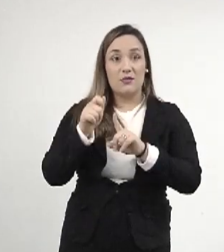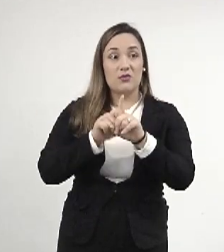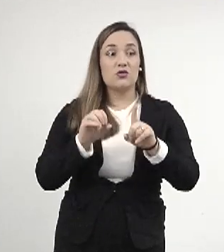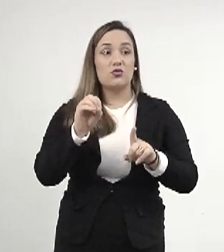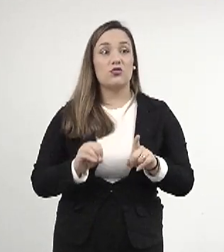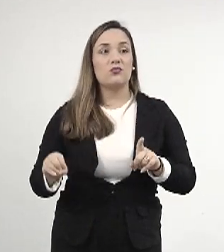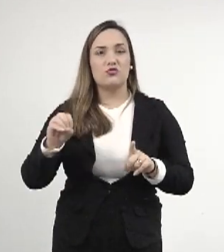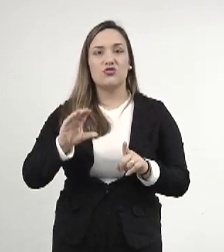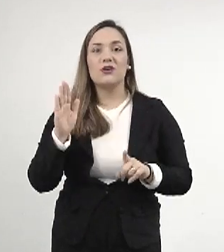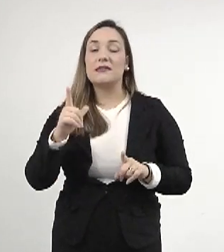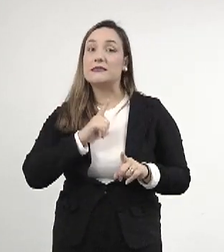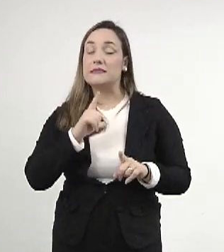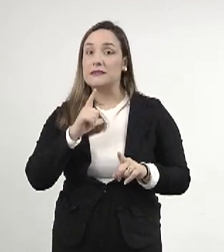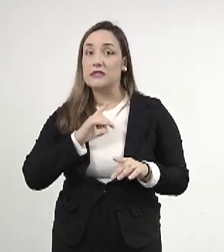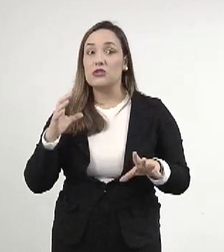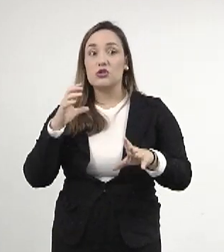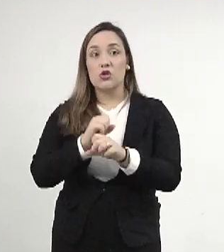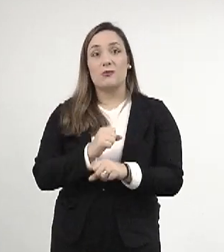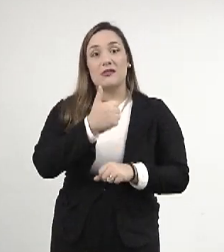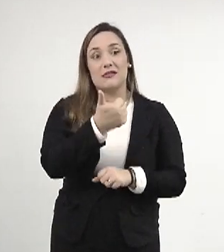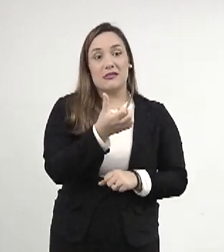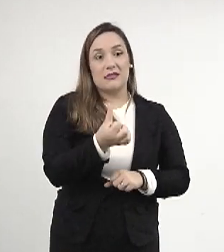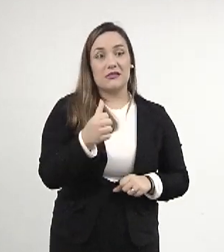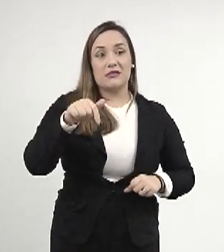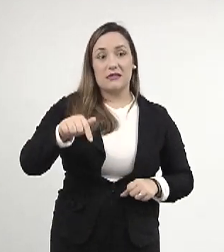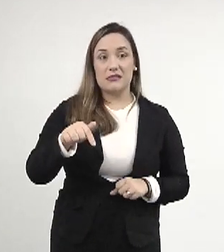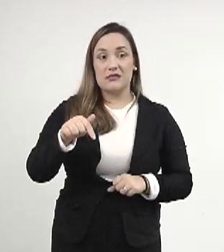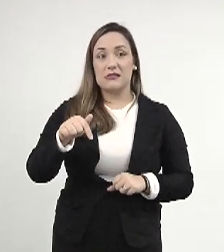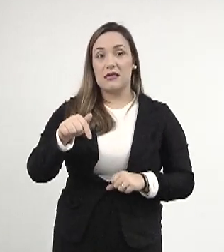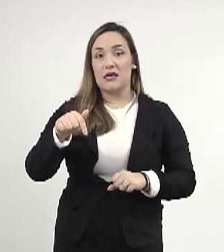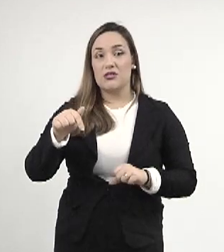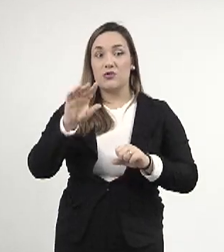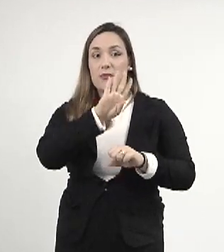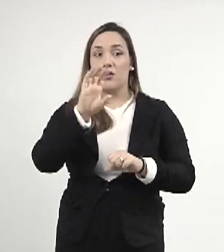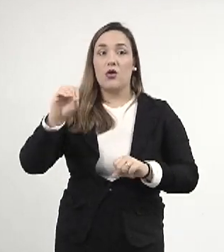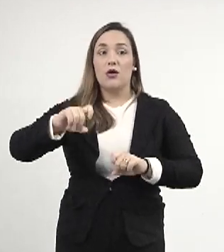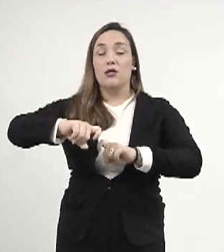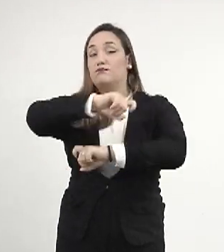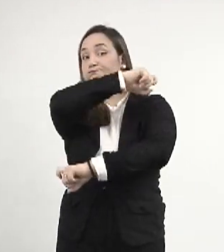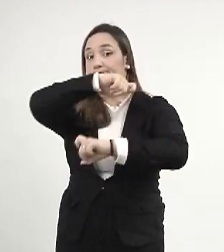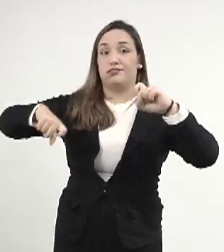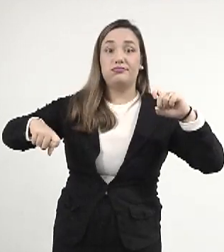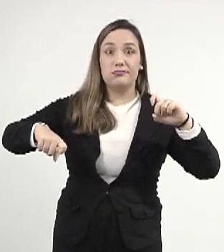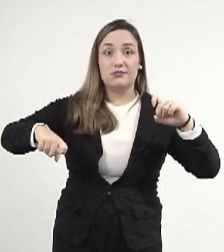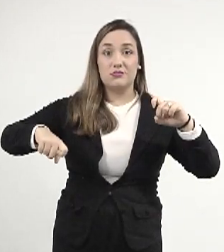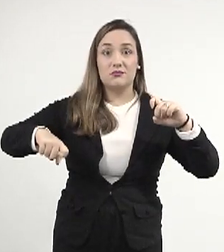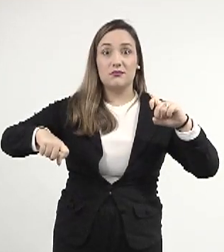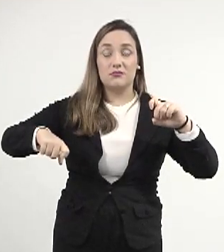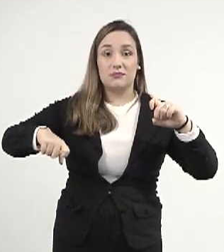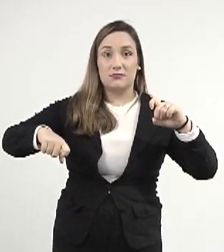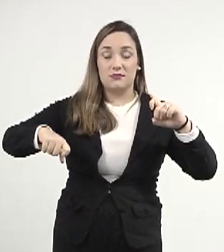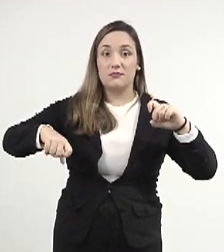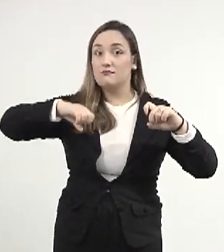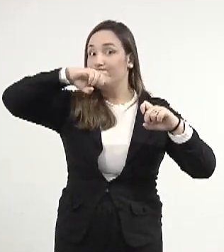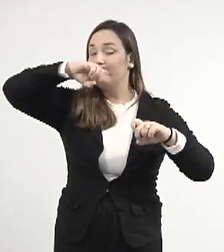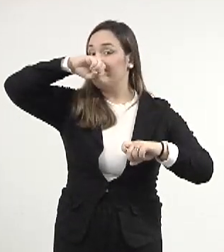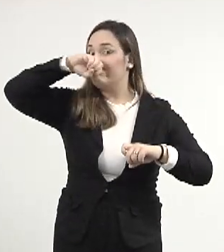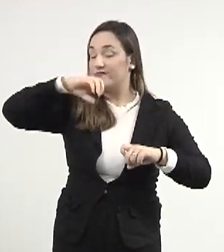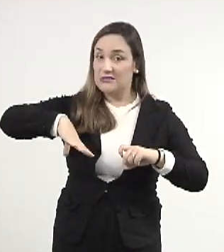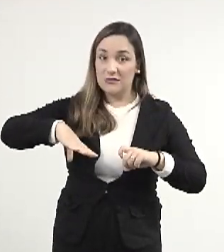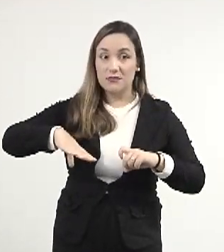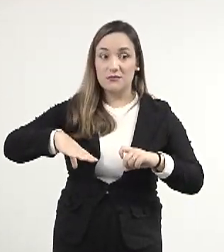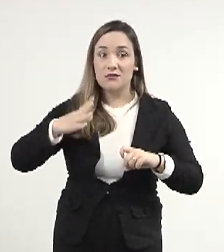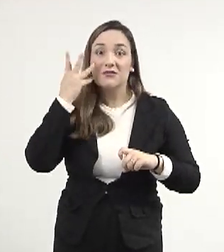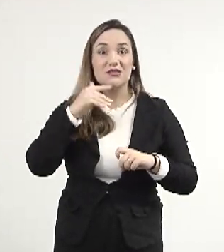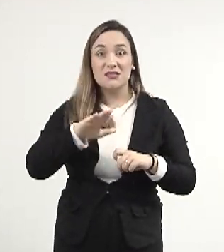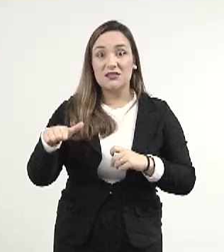Dourados 167 ocorrências de estupro de vulnerável, para uma cidade que não